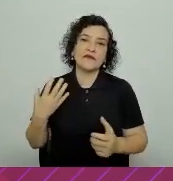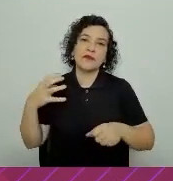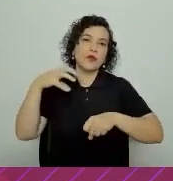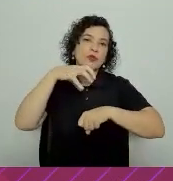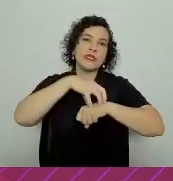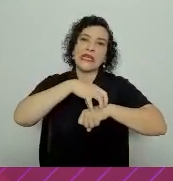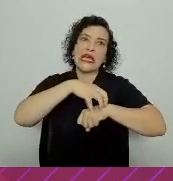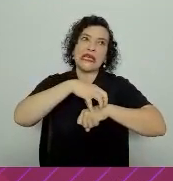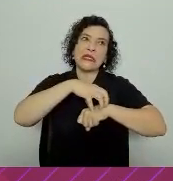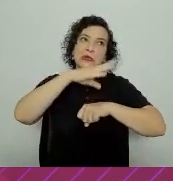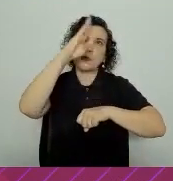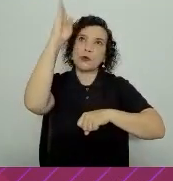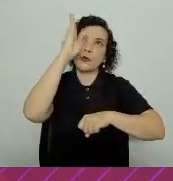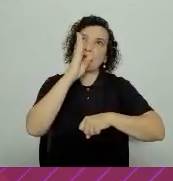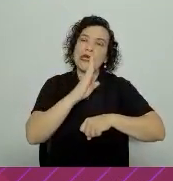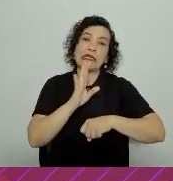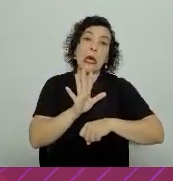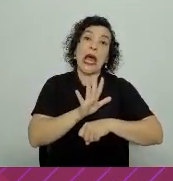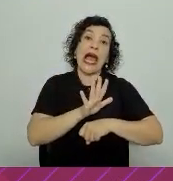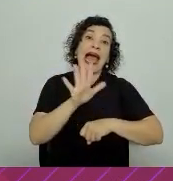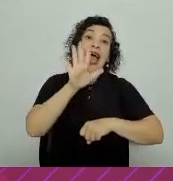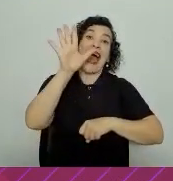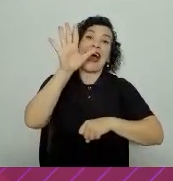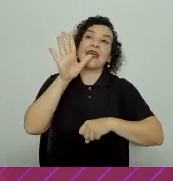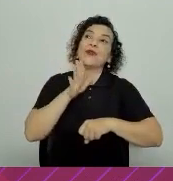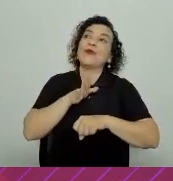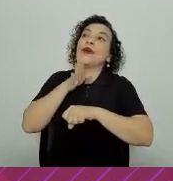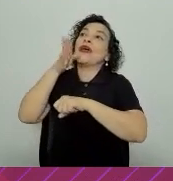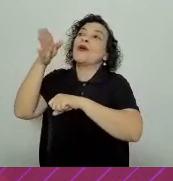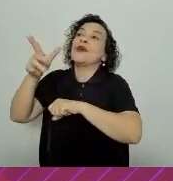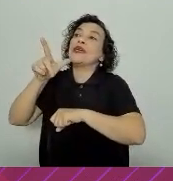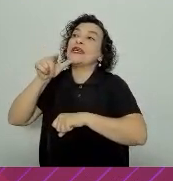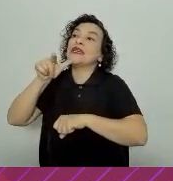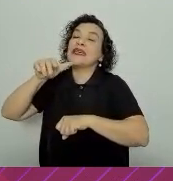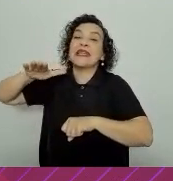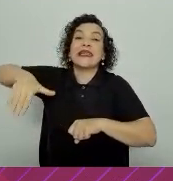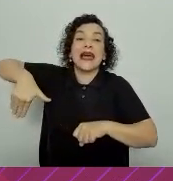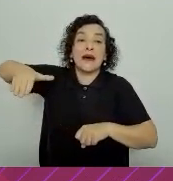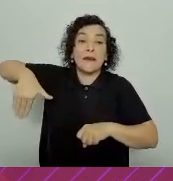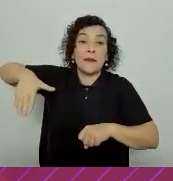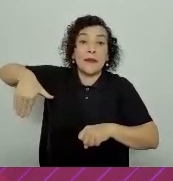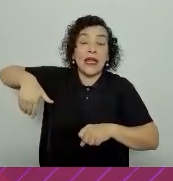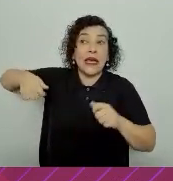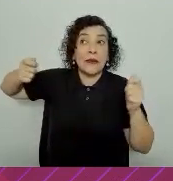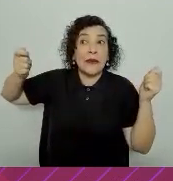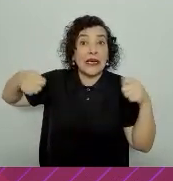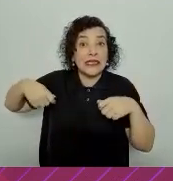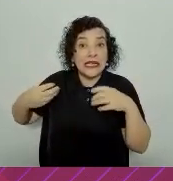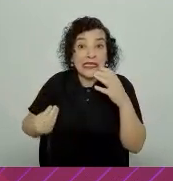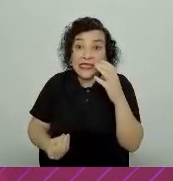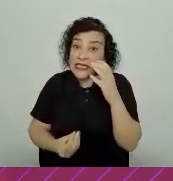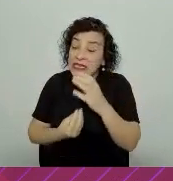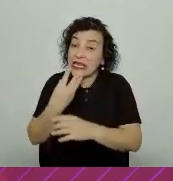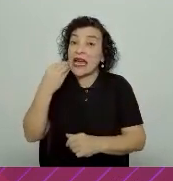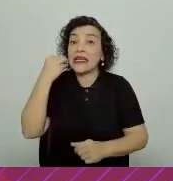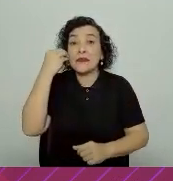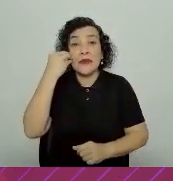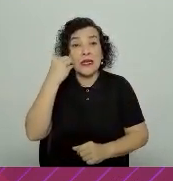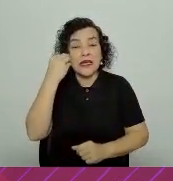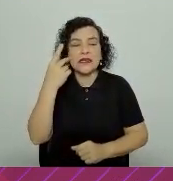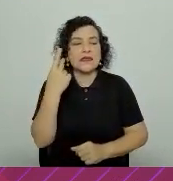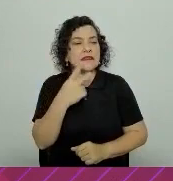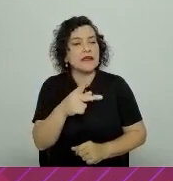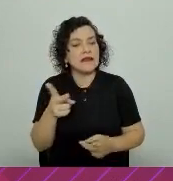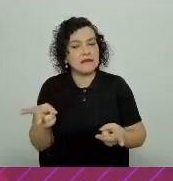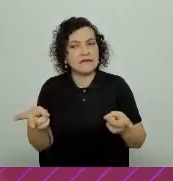Brasil e é muito caro e conhecer a praia mas se nós criarmos experiências imersivas de repente